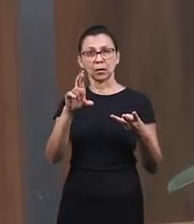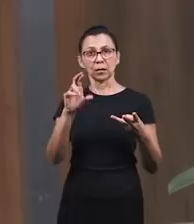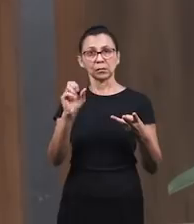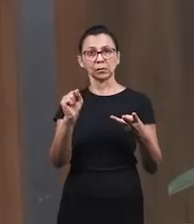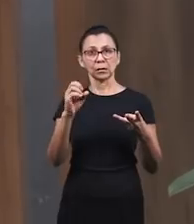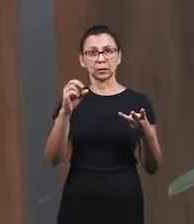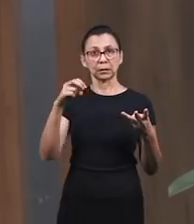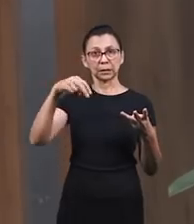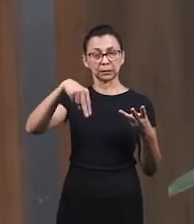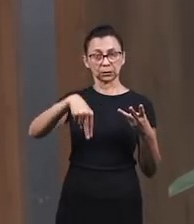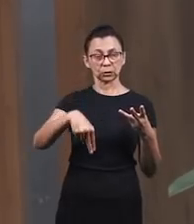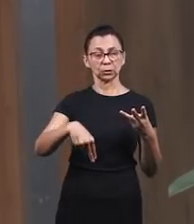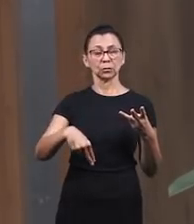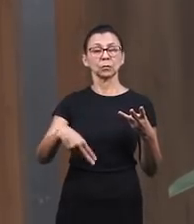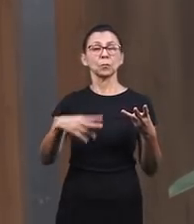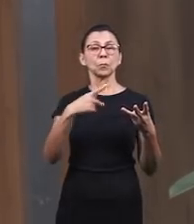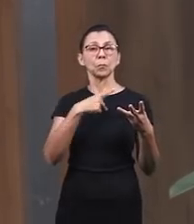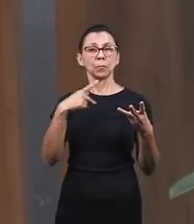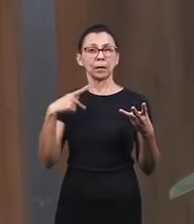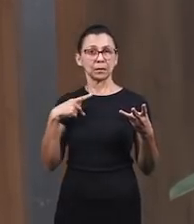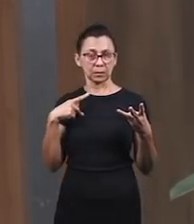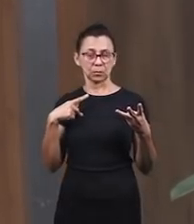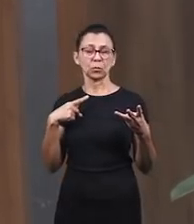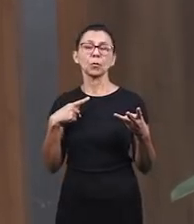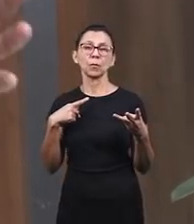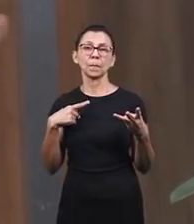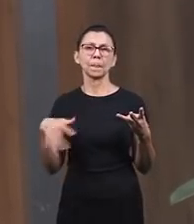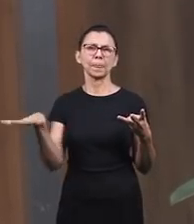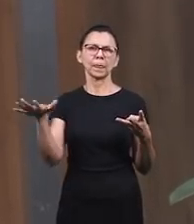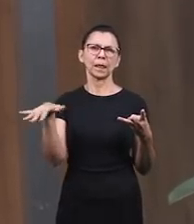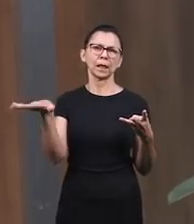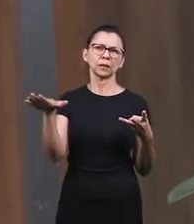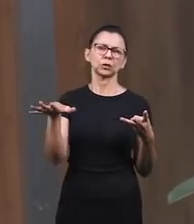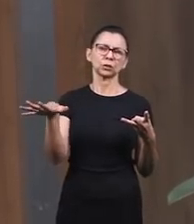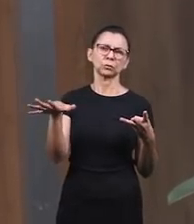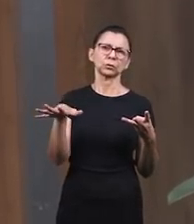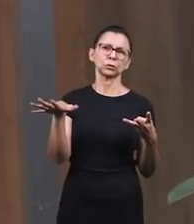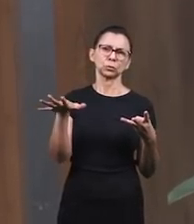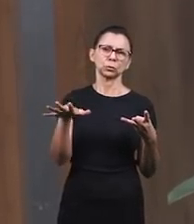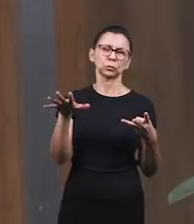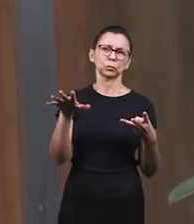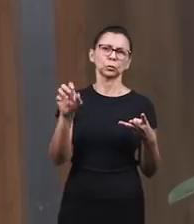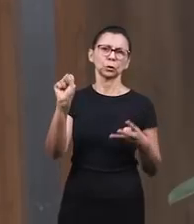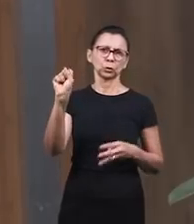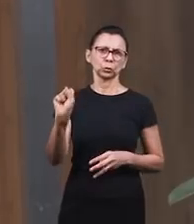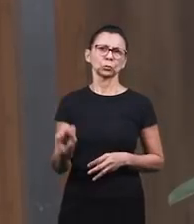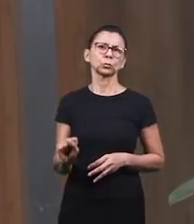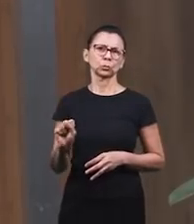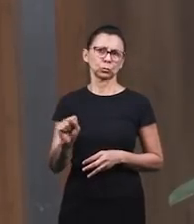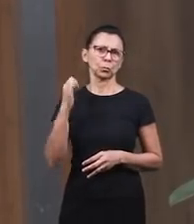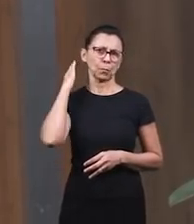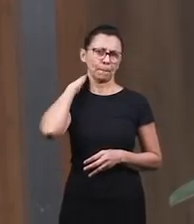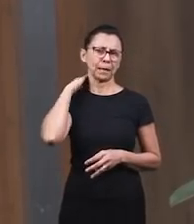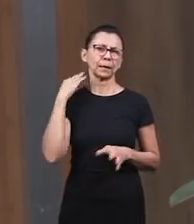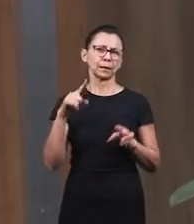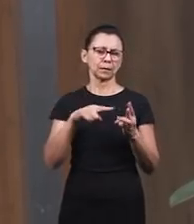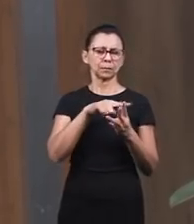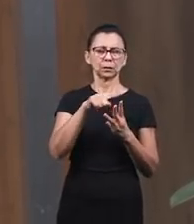igreja Guanabara, em Paraupebas, ali também na região sul do Pará. Vamos